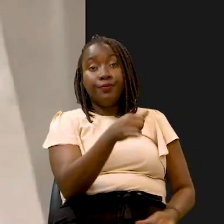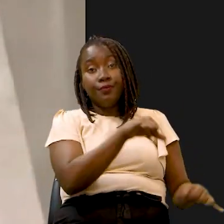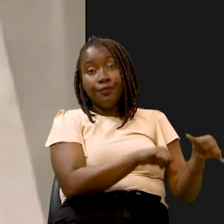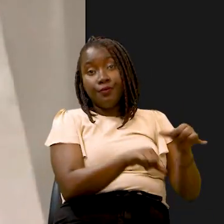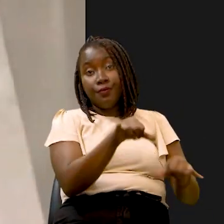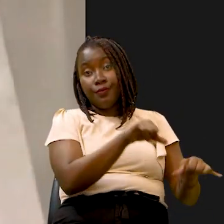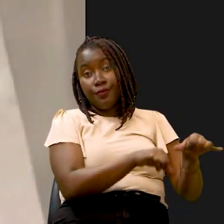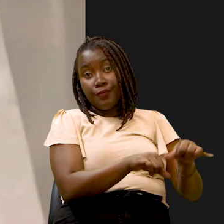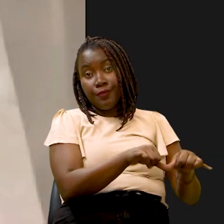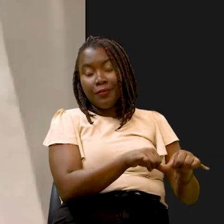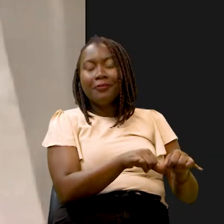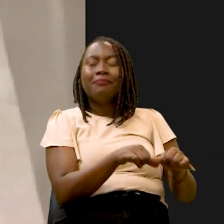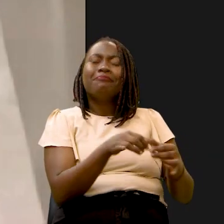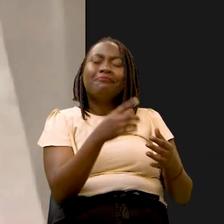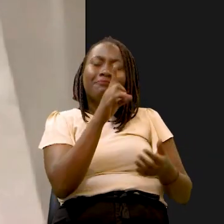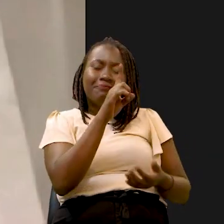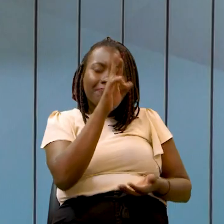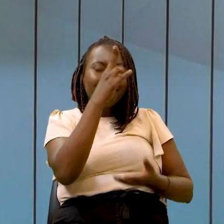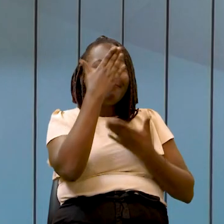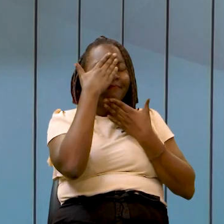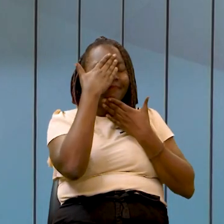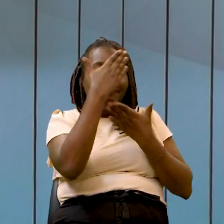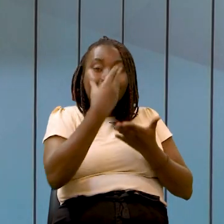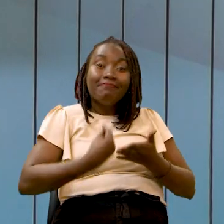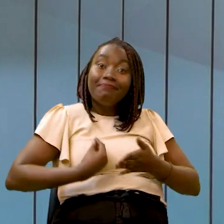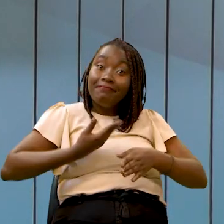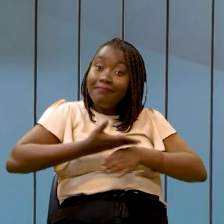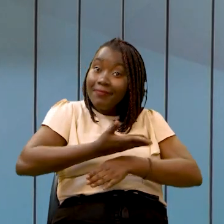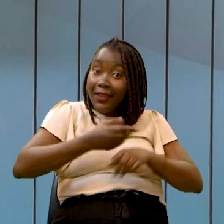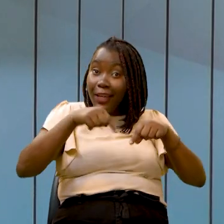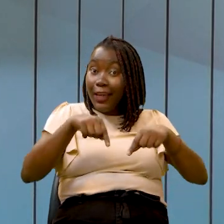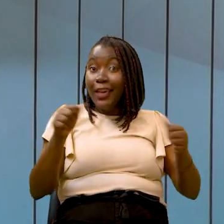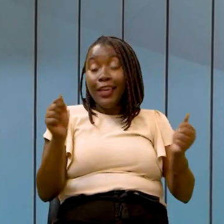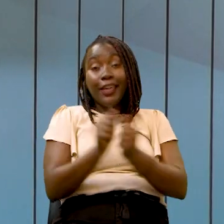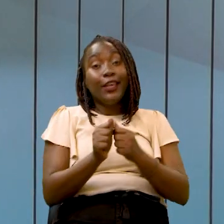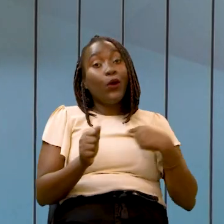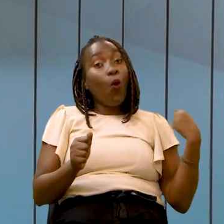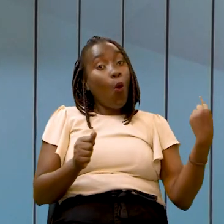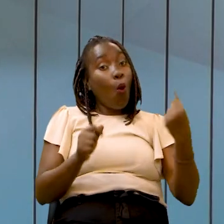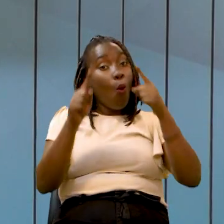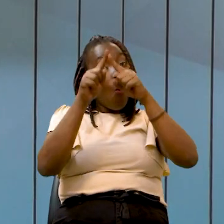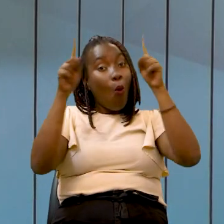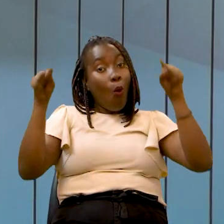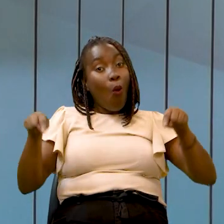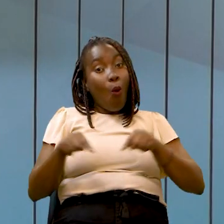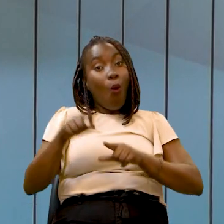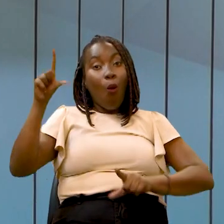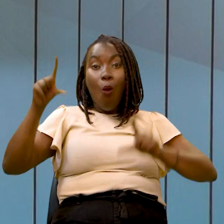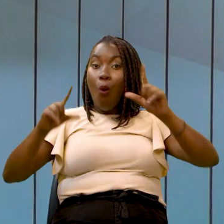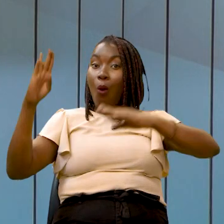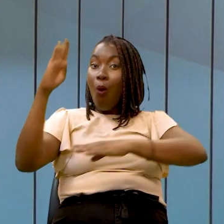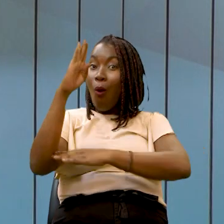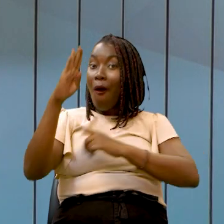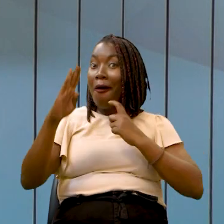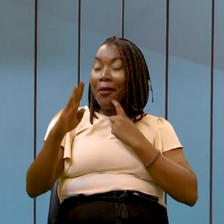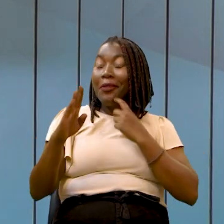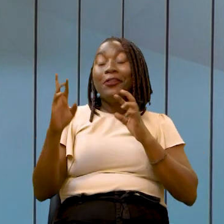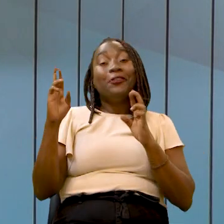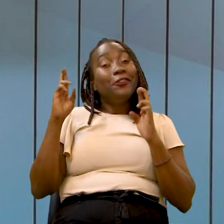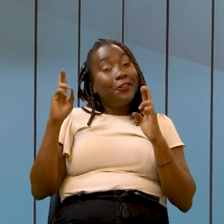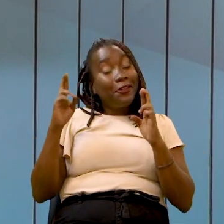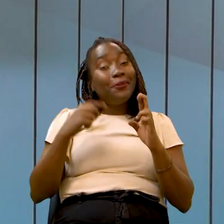a quimioterapia. Dr. Paulo Pizão, muito obrigada pela sua participação aqui conosco nesse quadro da TV